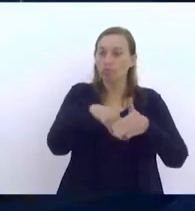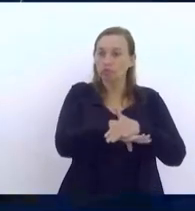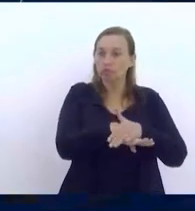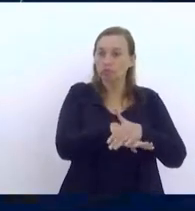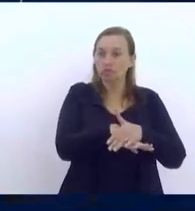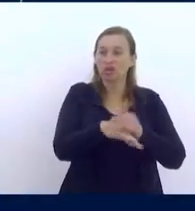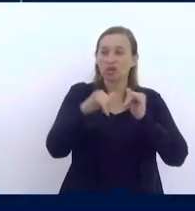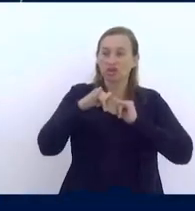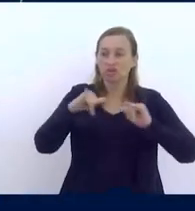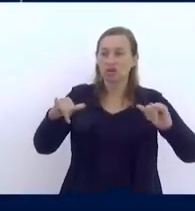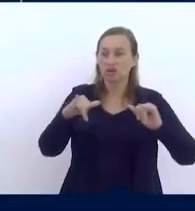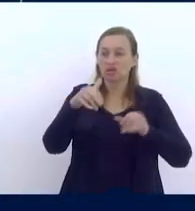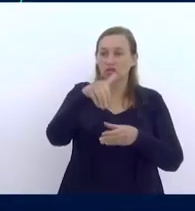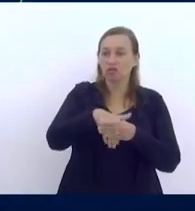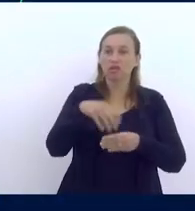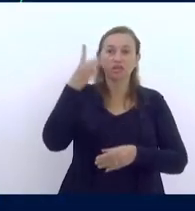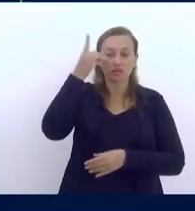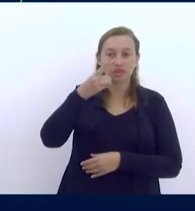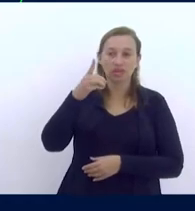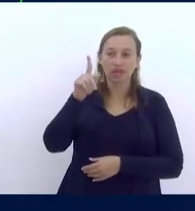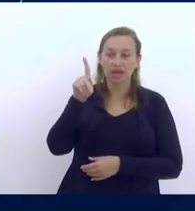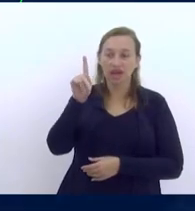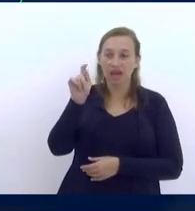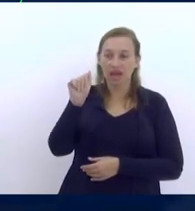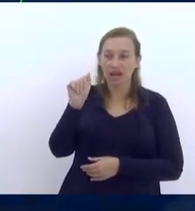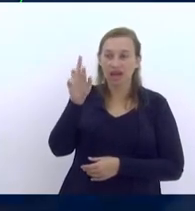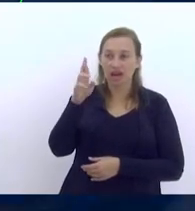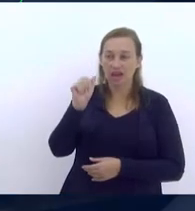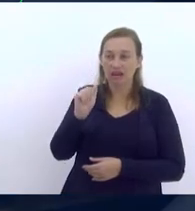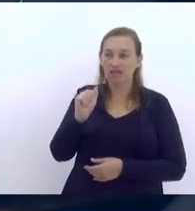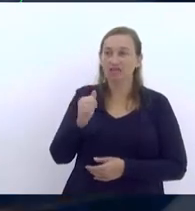Para declaração de voto, deputada Carla Machado, por gentileza.